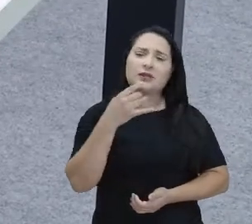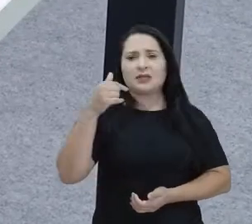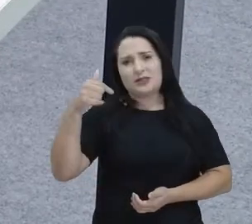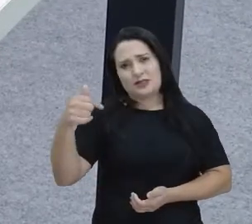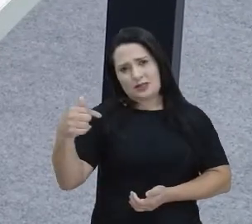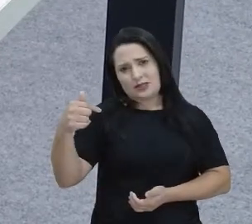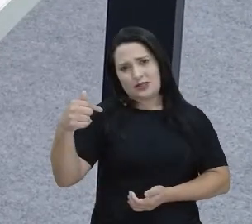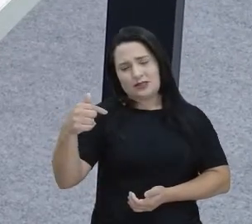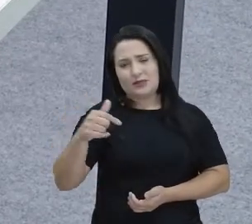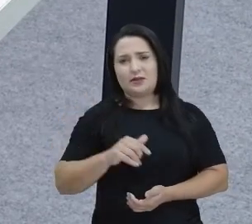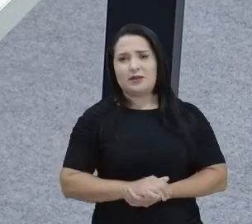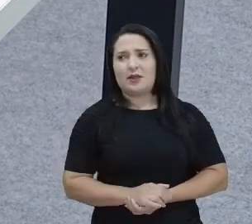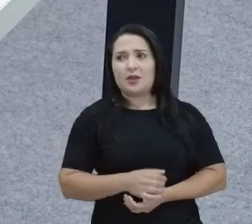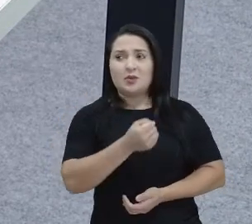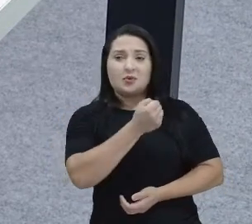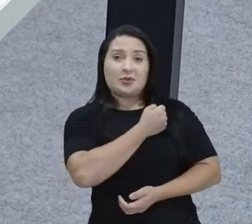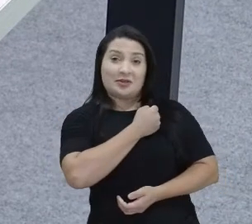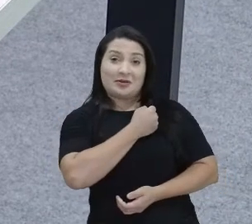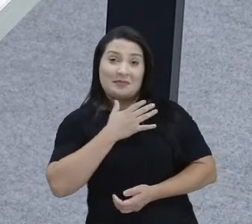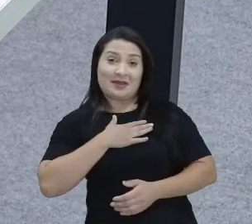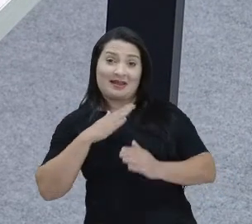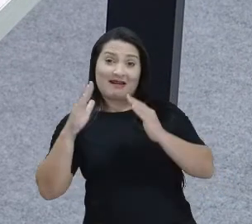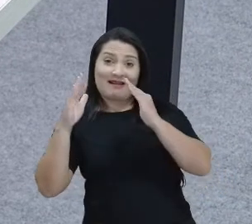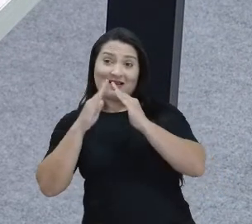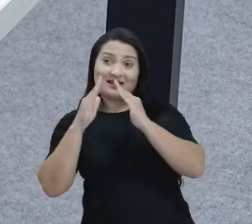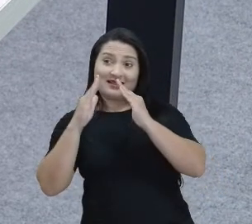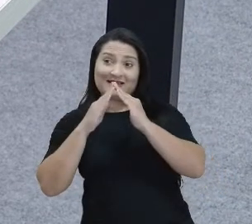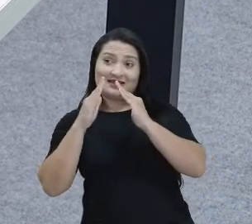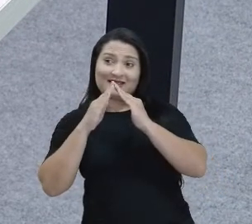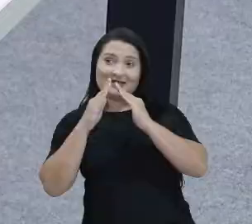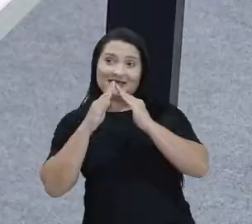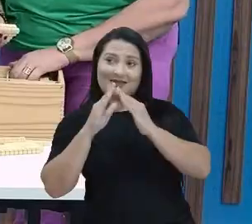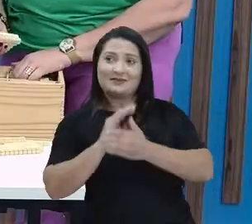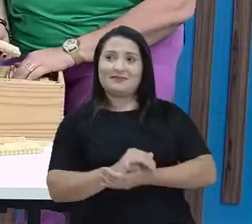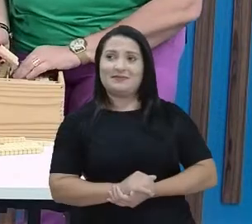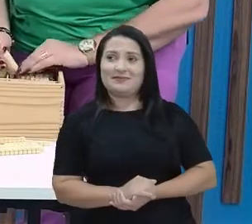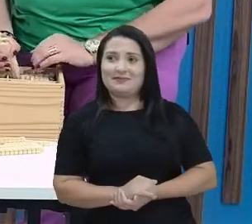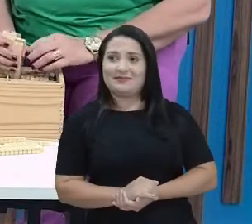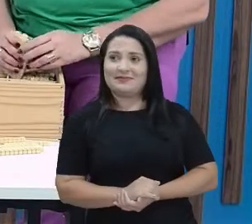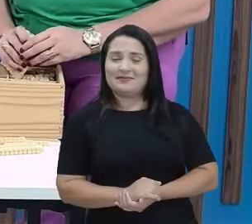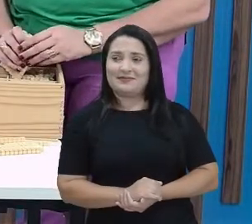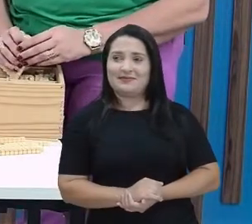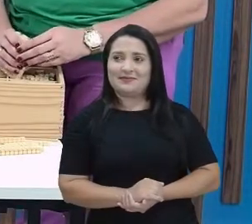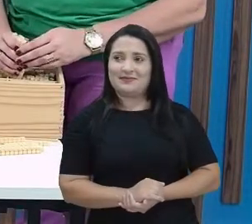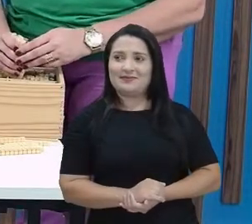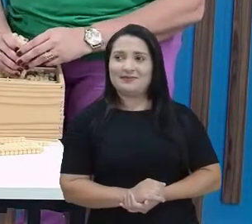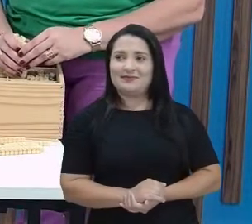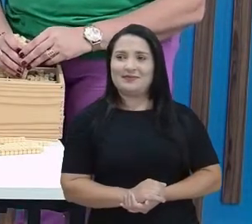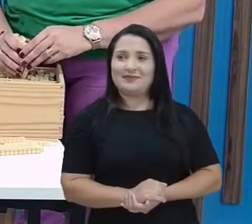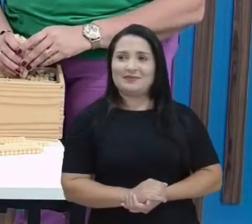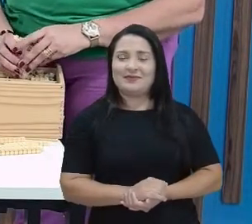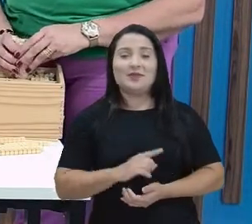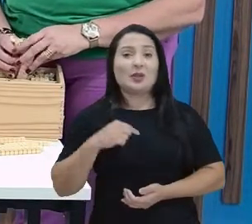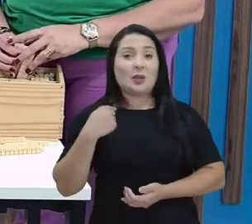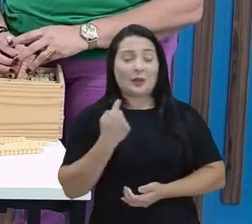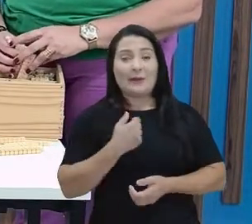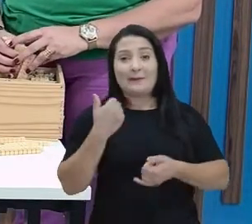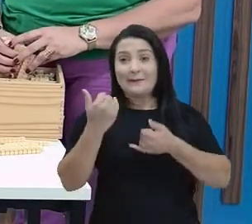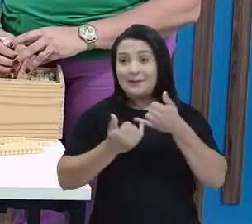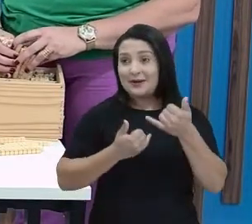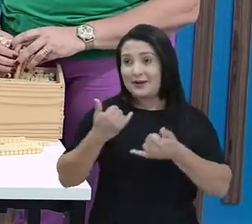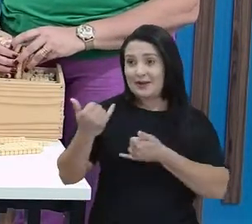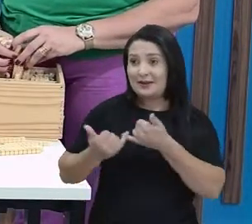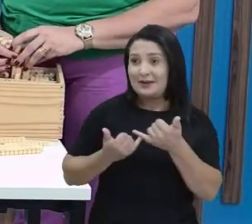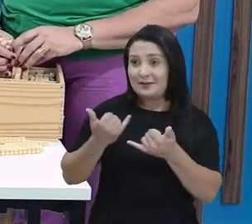147. É o olha número aí. Da minha casa. Vamos jogar? Vamos jogar. Vamos jogar. Vamos. Mas, antes disso, eu vou mexer com